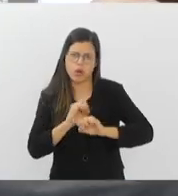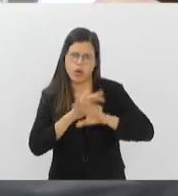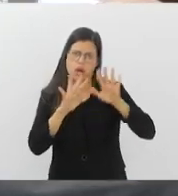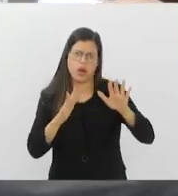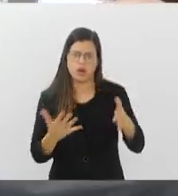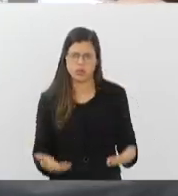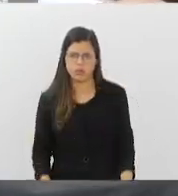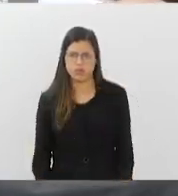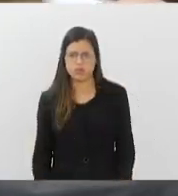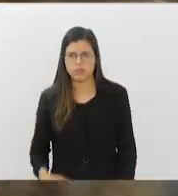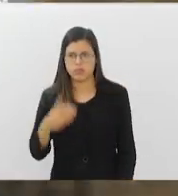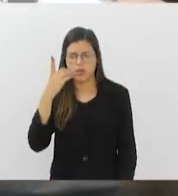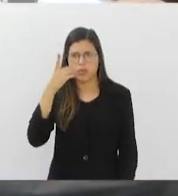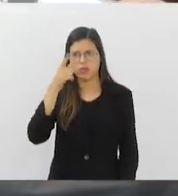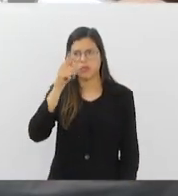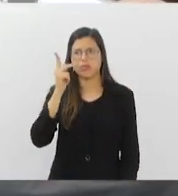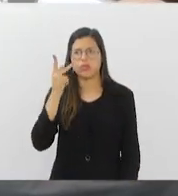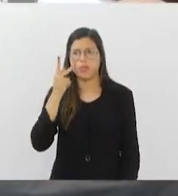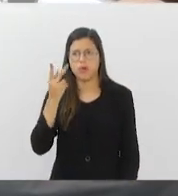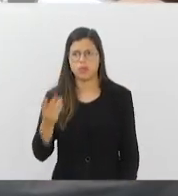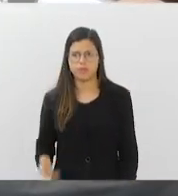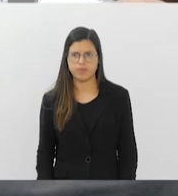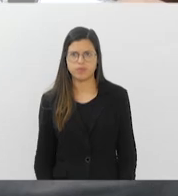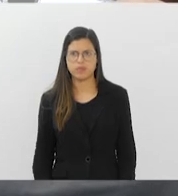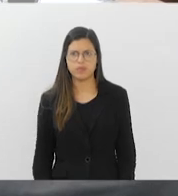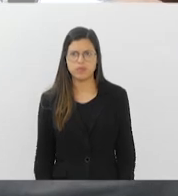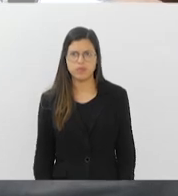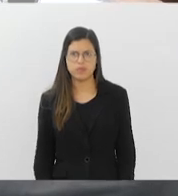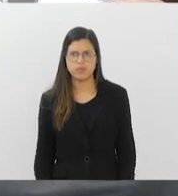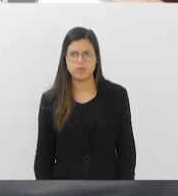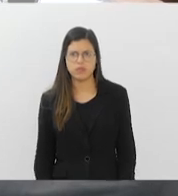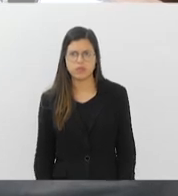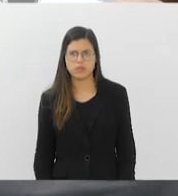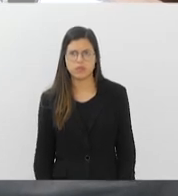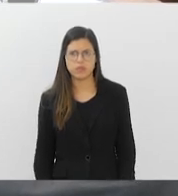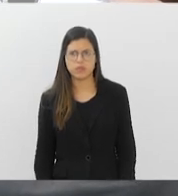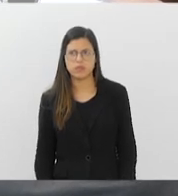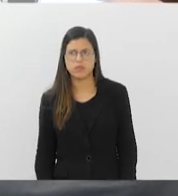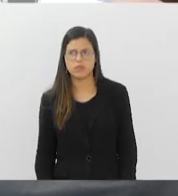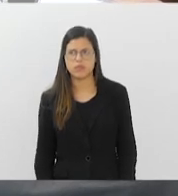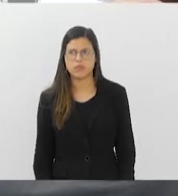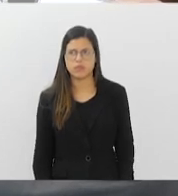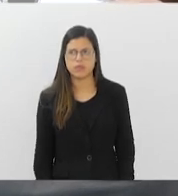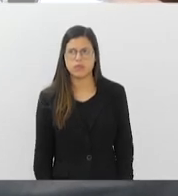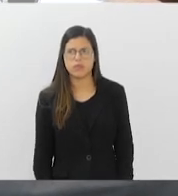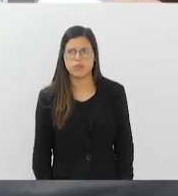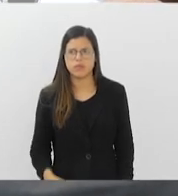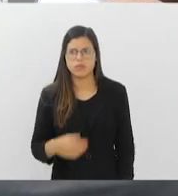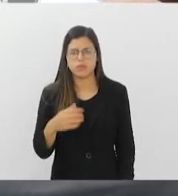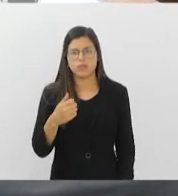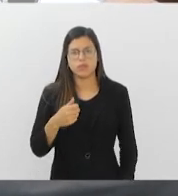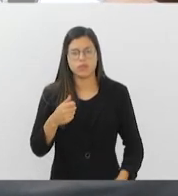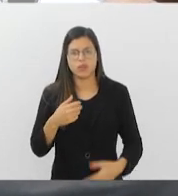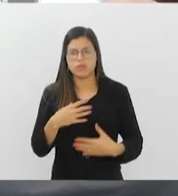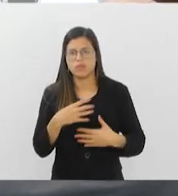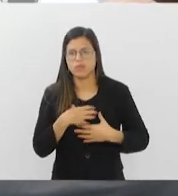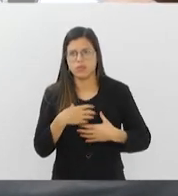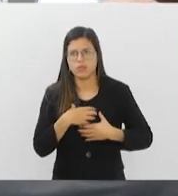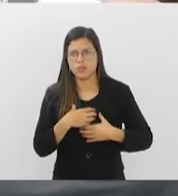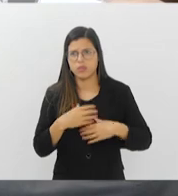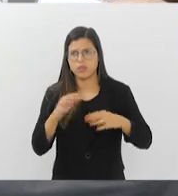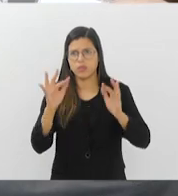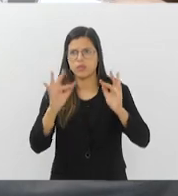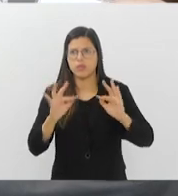Paulo. Presidente, primeiro, fiquei aqui feliz que Vossa Excelência, ao